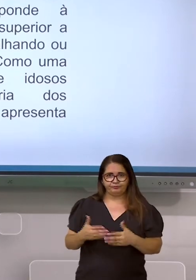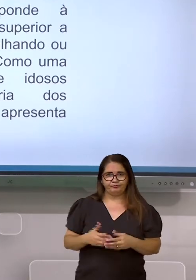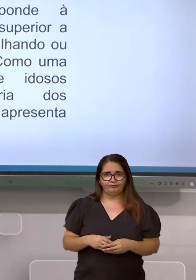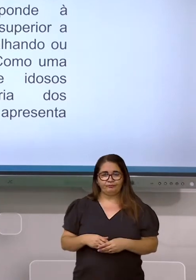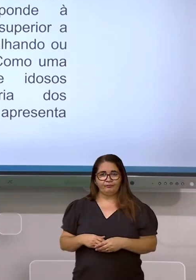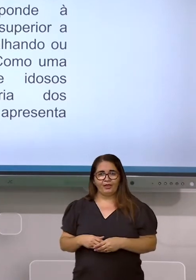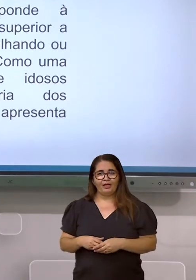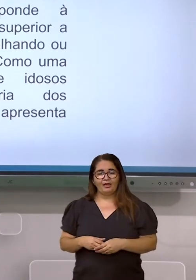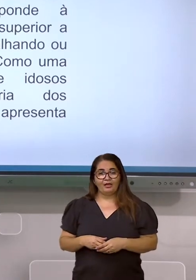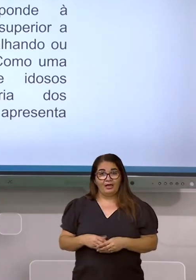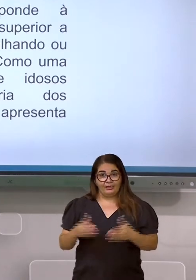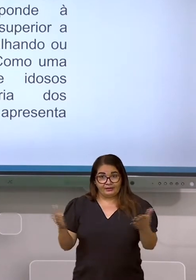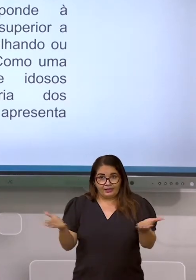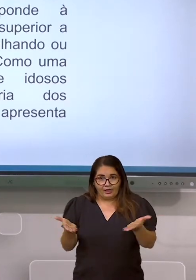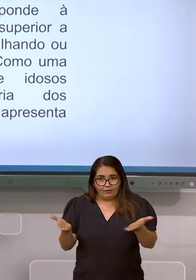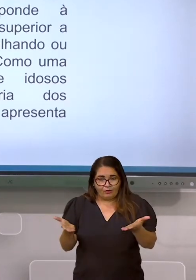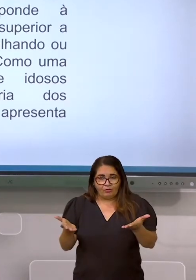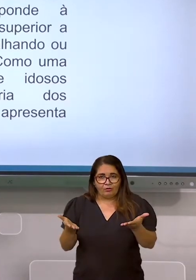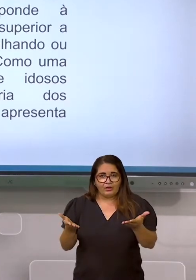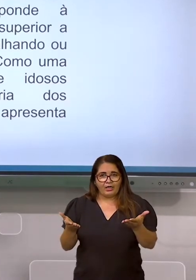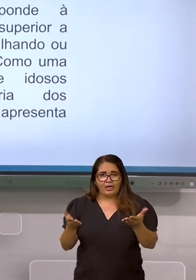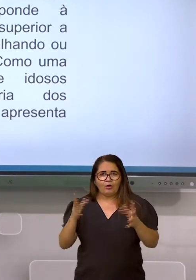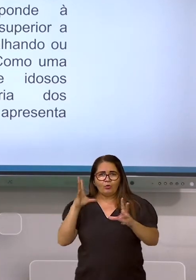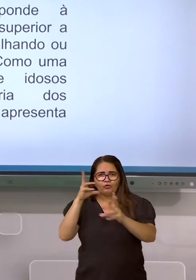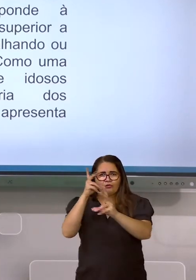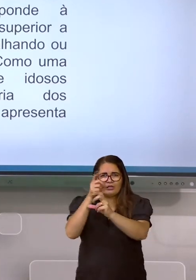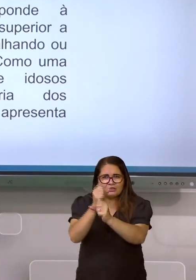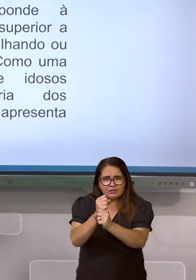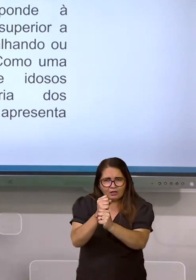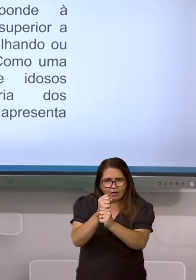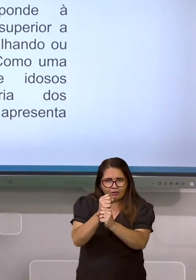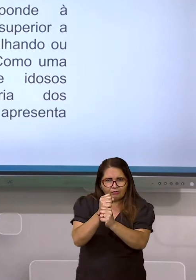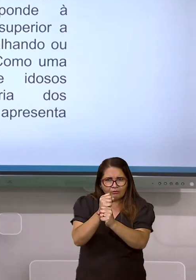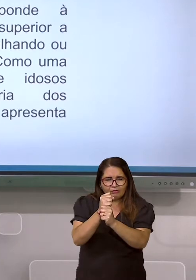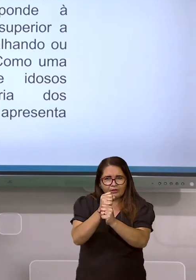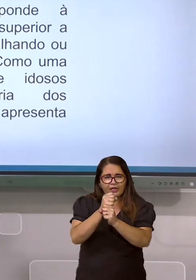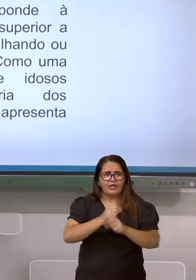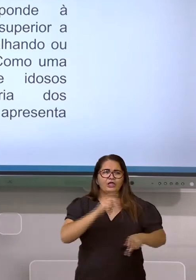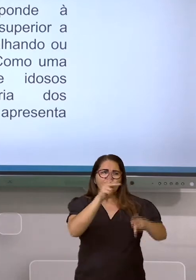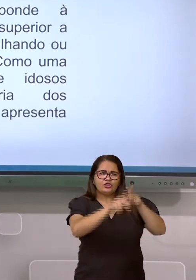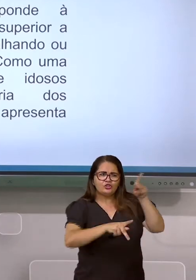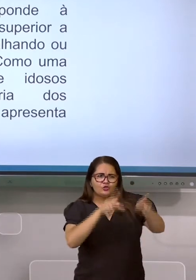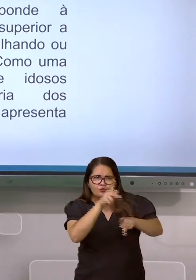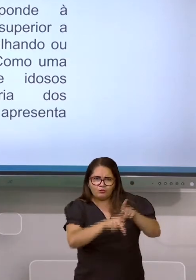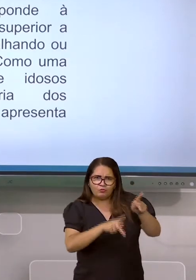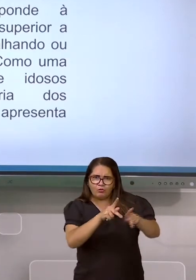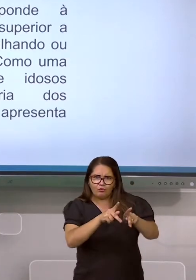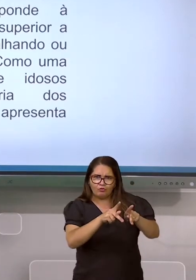a população economicamente ativa, ao estudar isso aqui, nós temos que